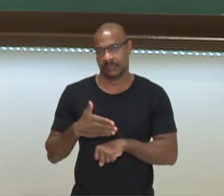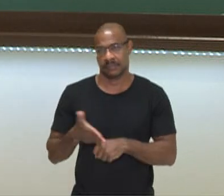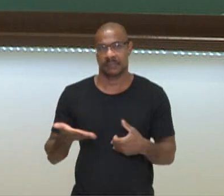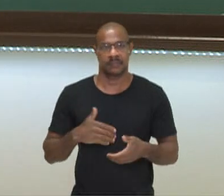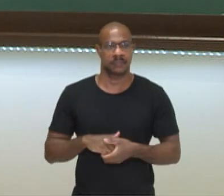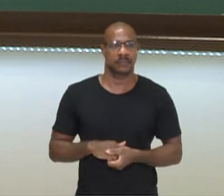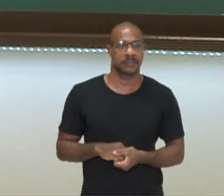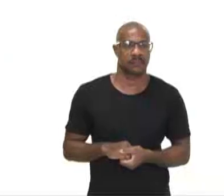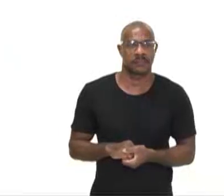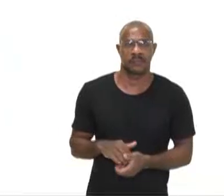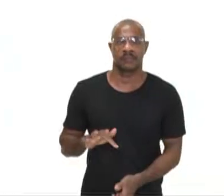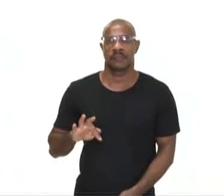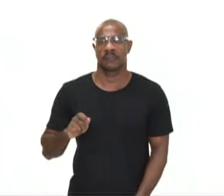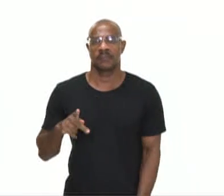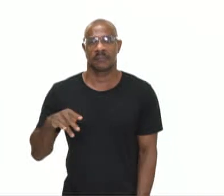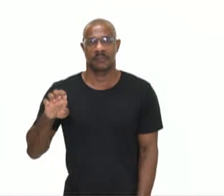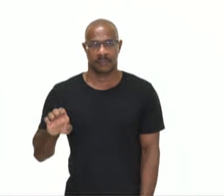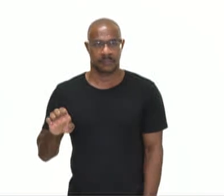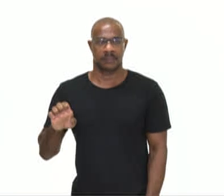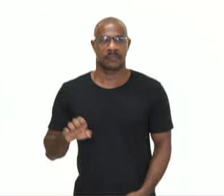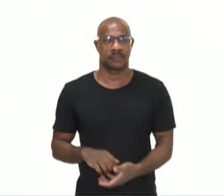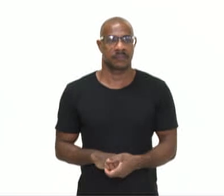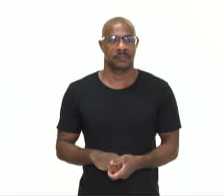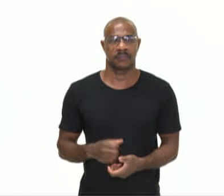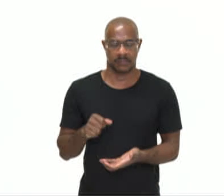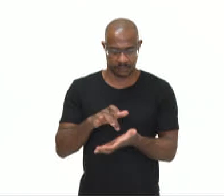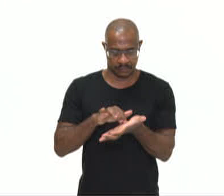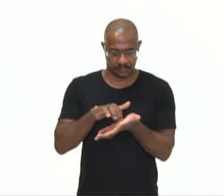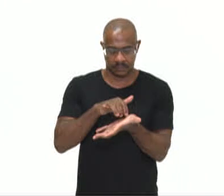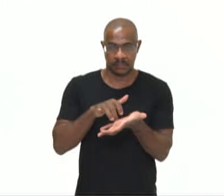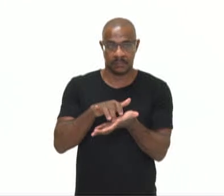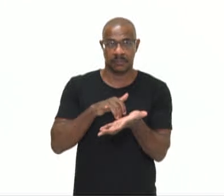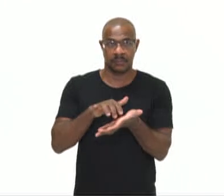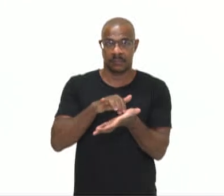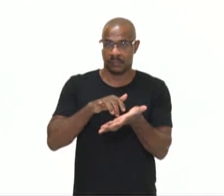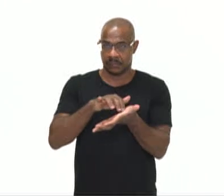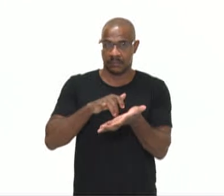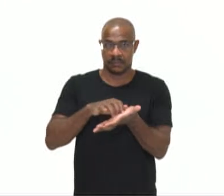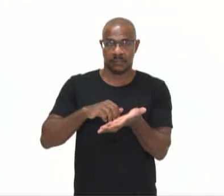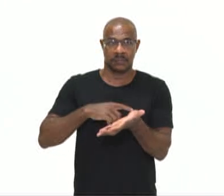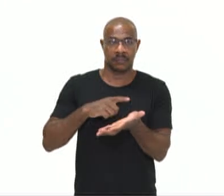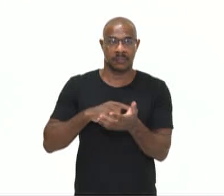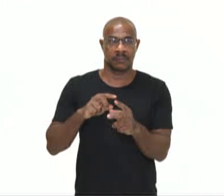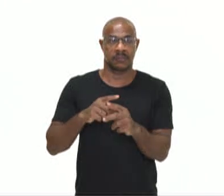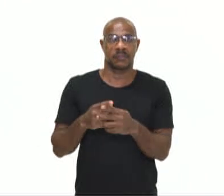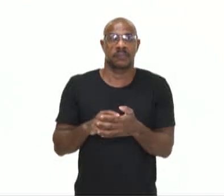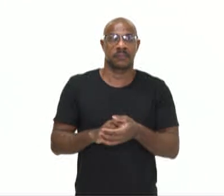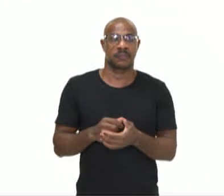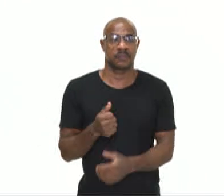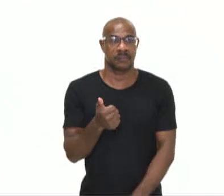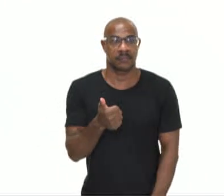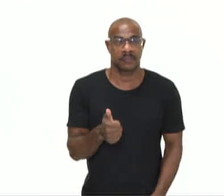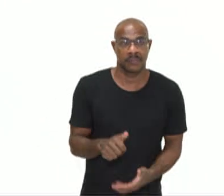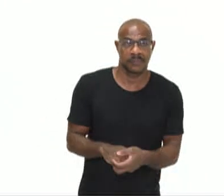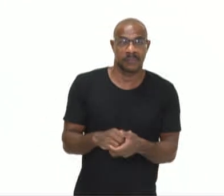pouquinho. Felipe, com uma calculadora, multiplicou 17 por 15,